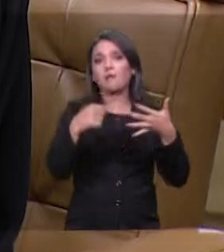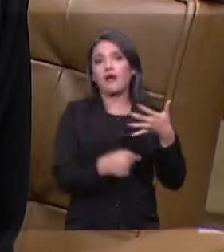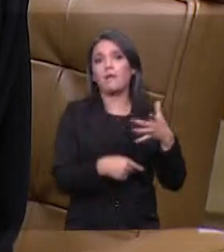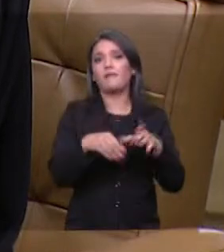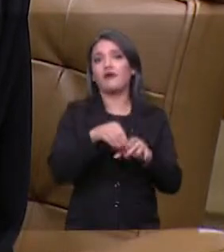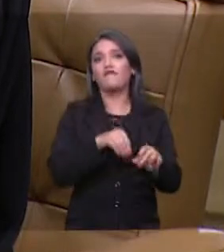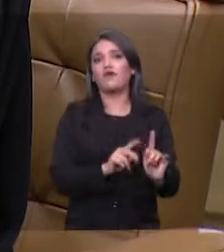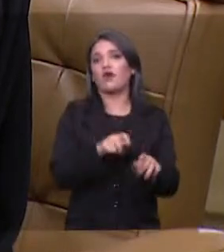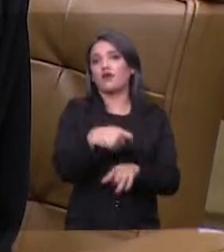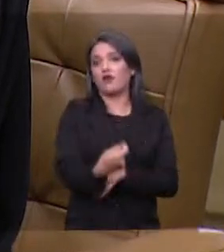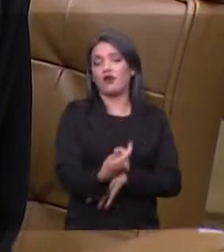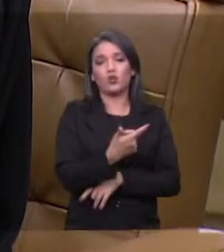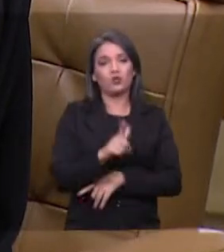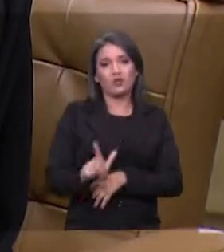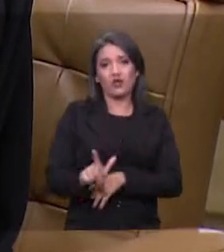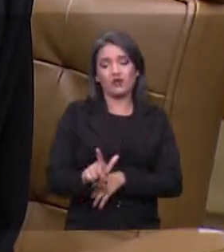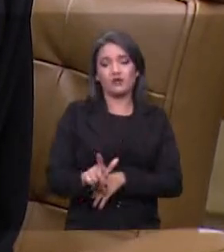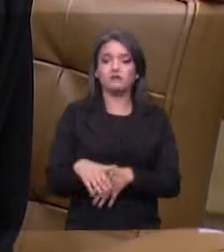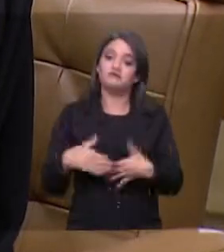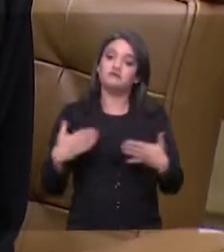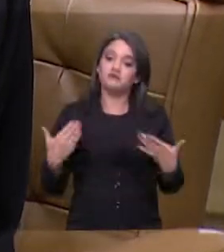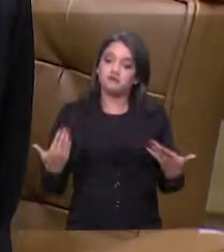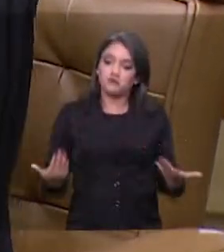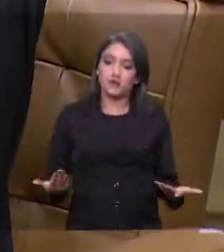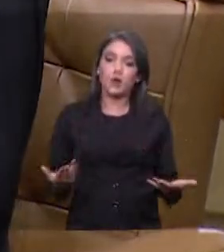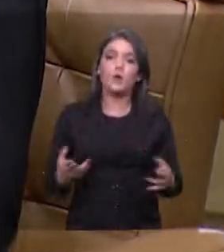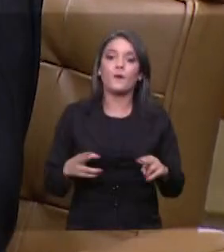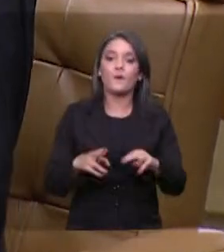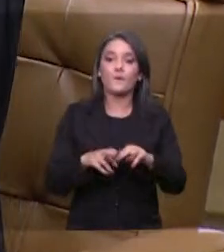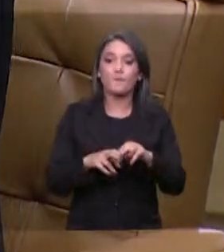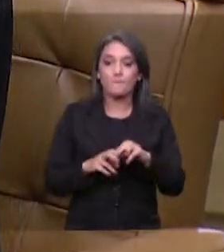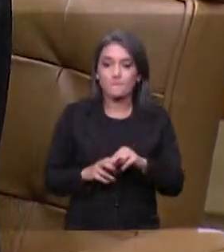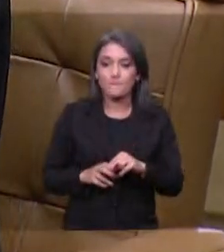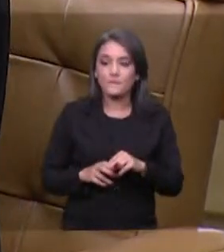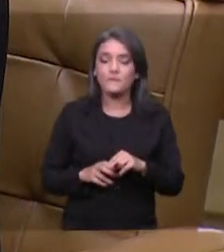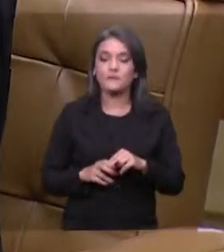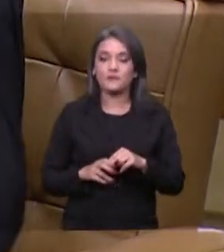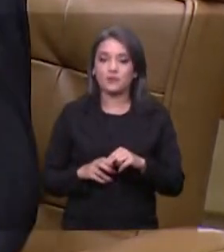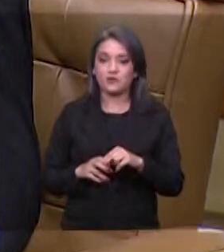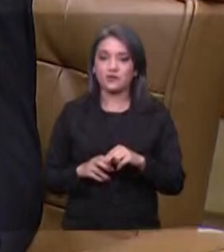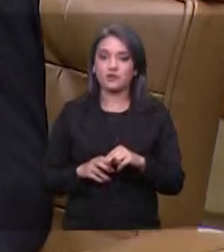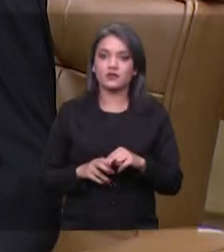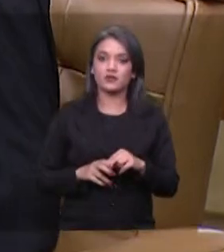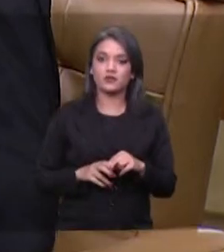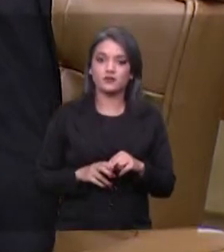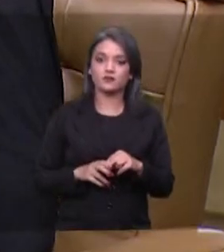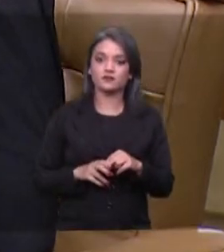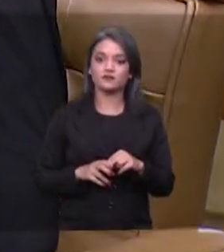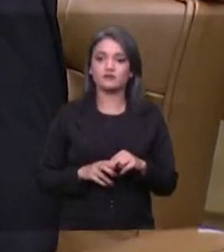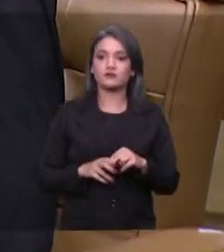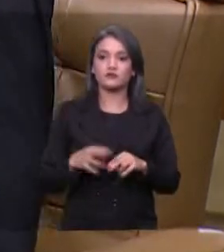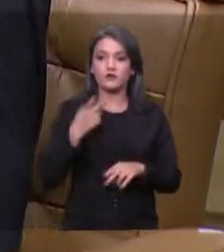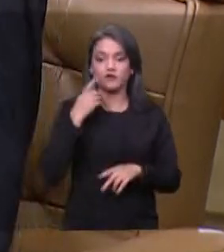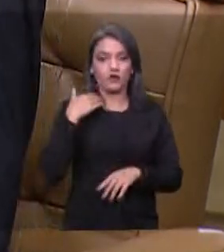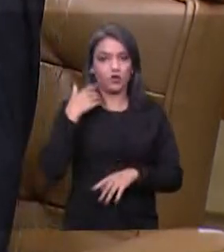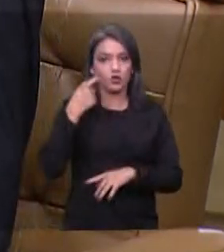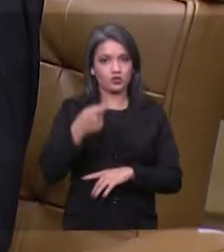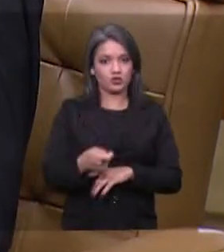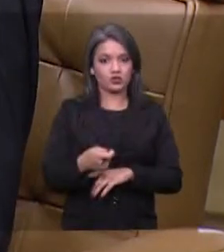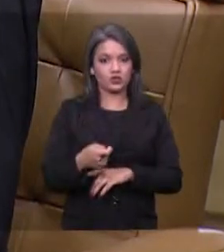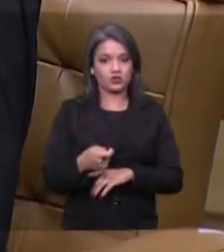Então, a não ser prevendo expressamente que o juiz das garantias incidiria em